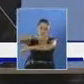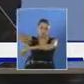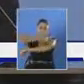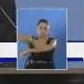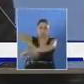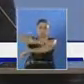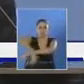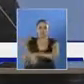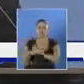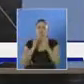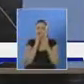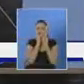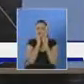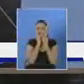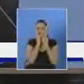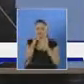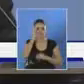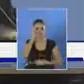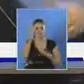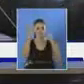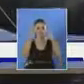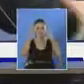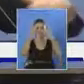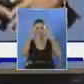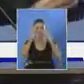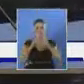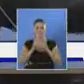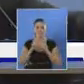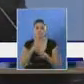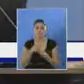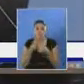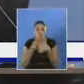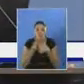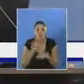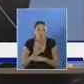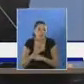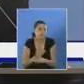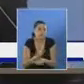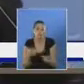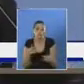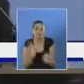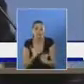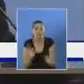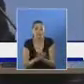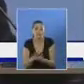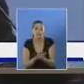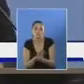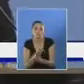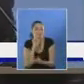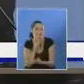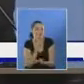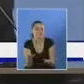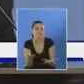assustador de ver a criancinha sentada ali. Mas como nós não temos fiscalização, não é possível isso,